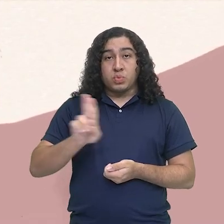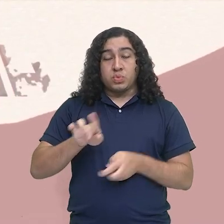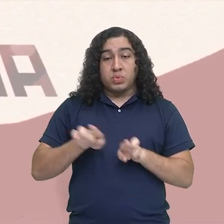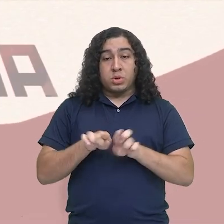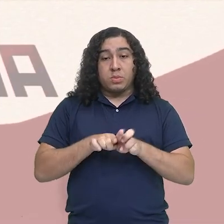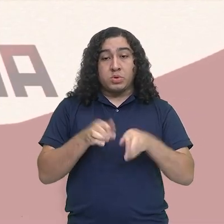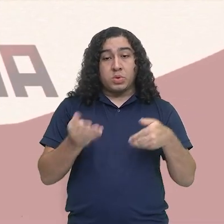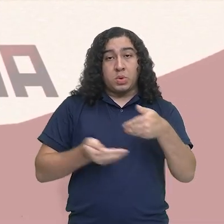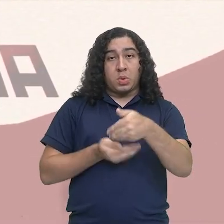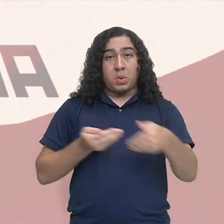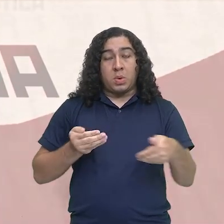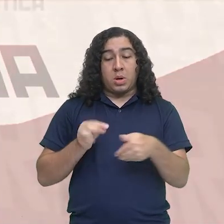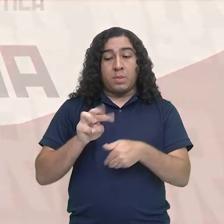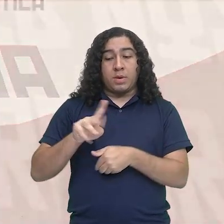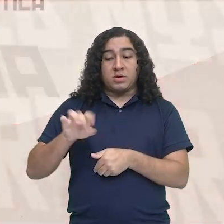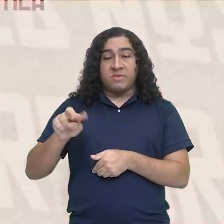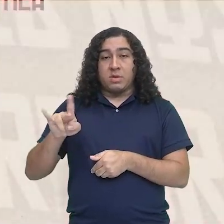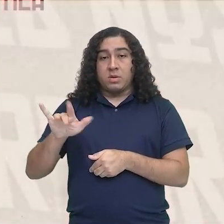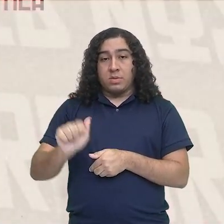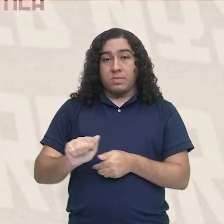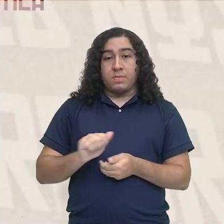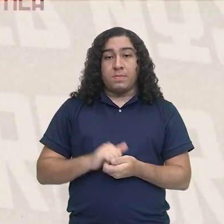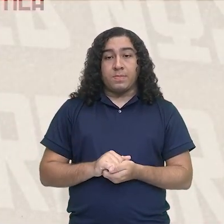troca, mais-valia.